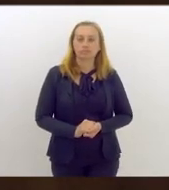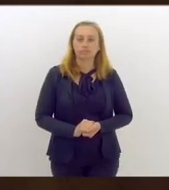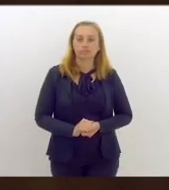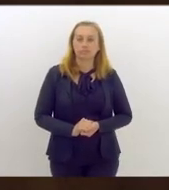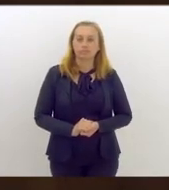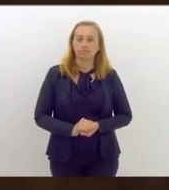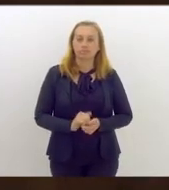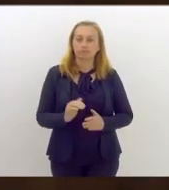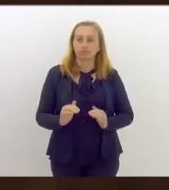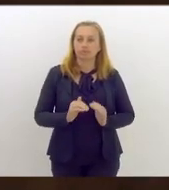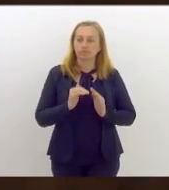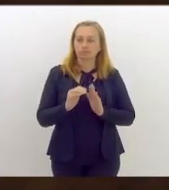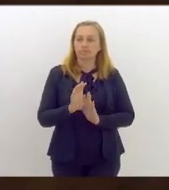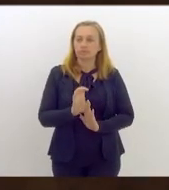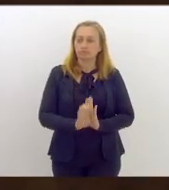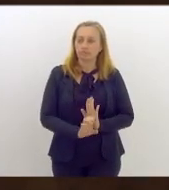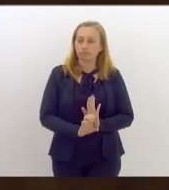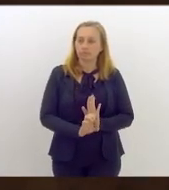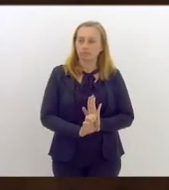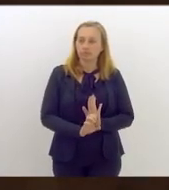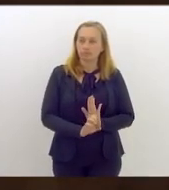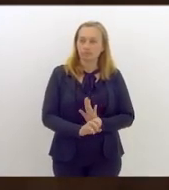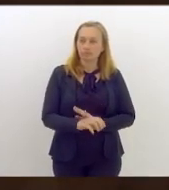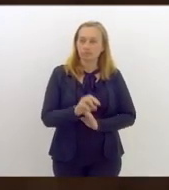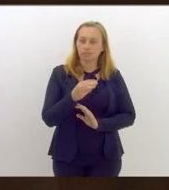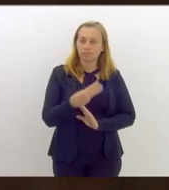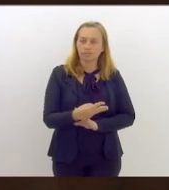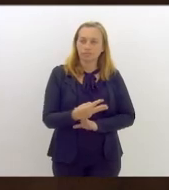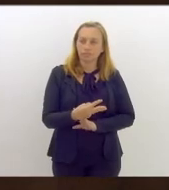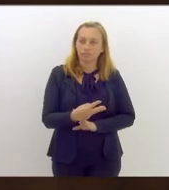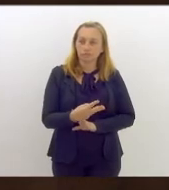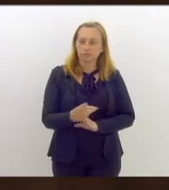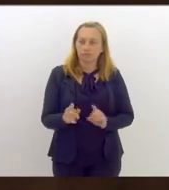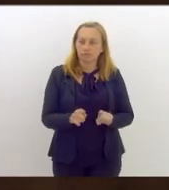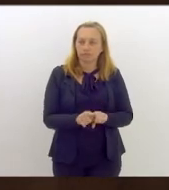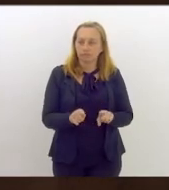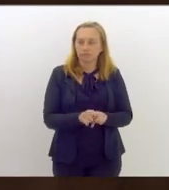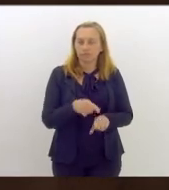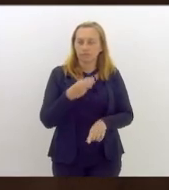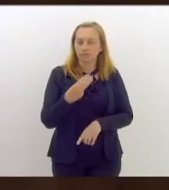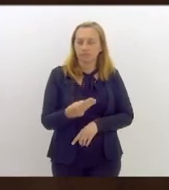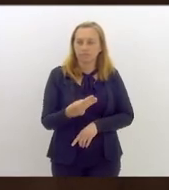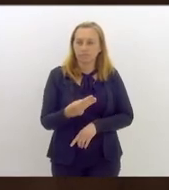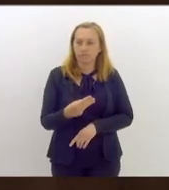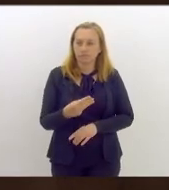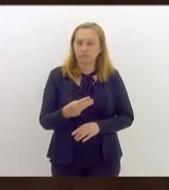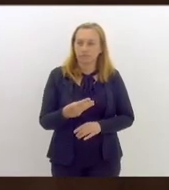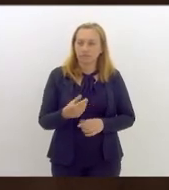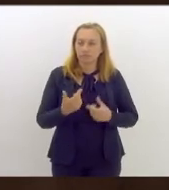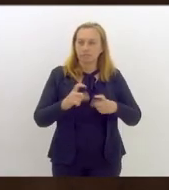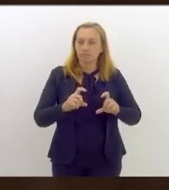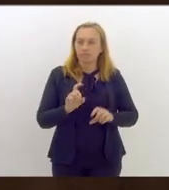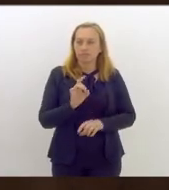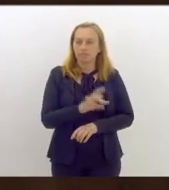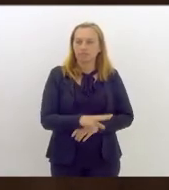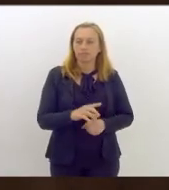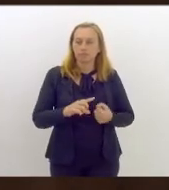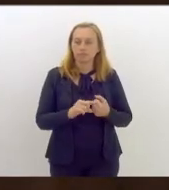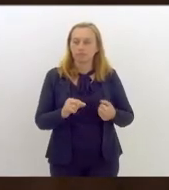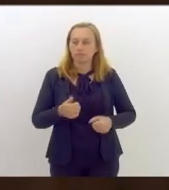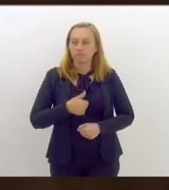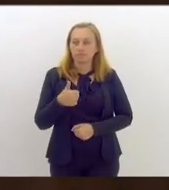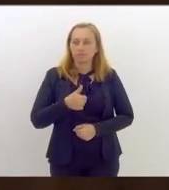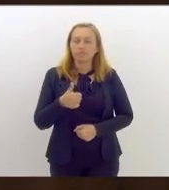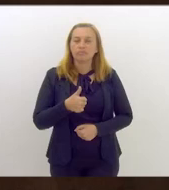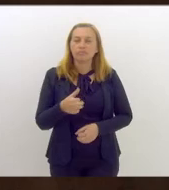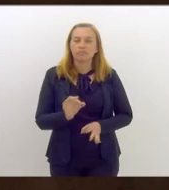A subemenda aglutinativa às emendas 3 e 7 cria um parágrafo único ao artigo 1º.